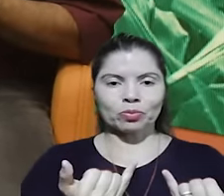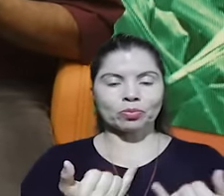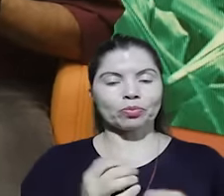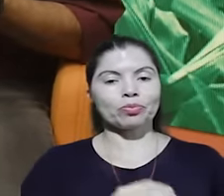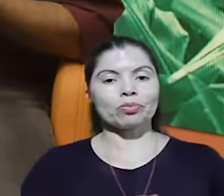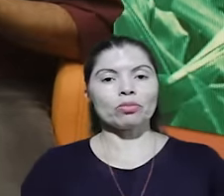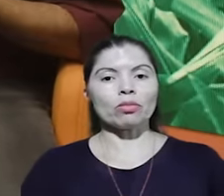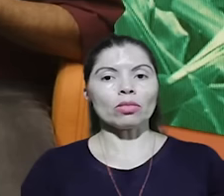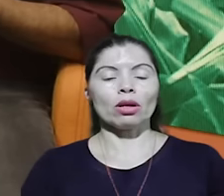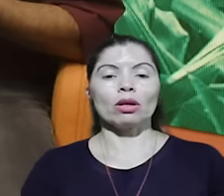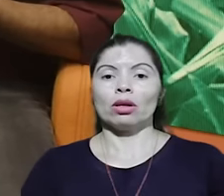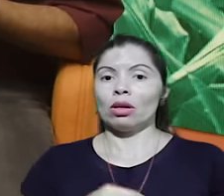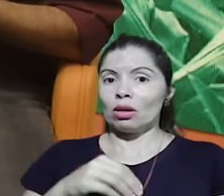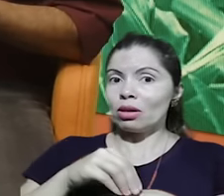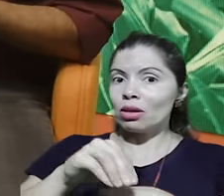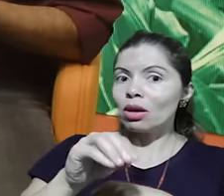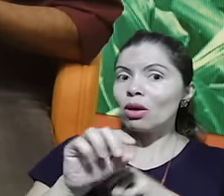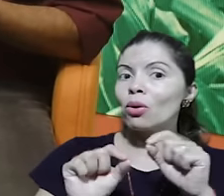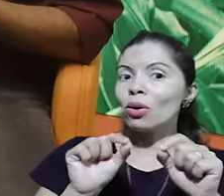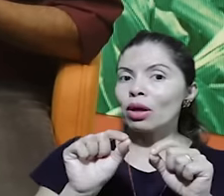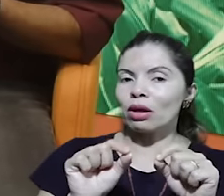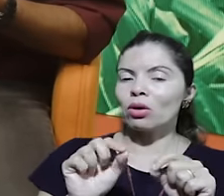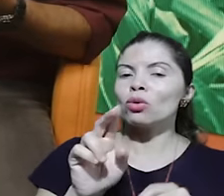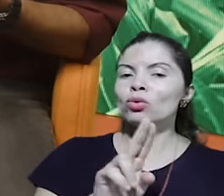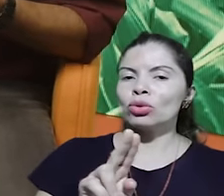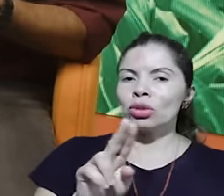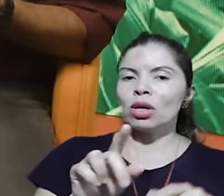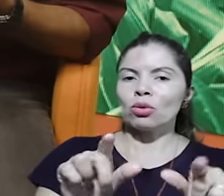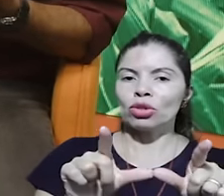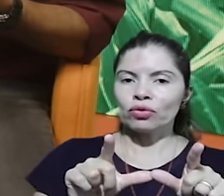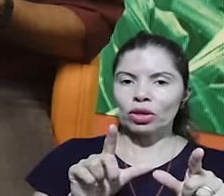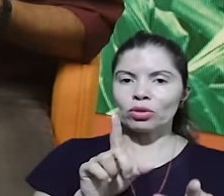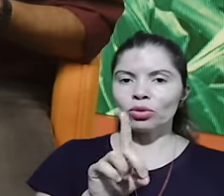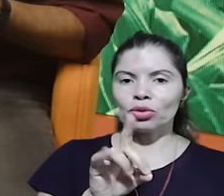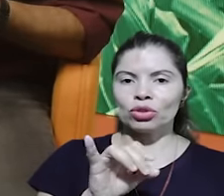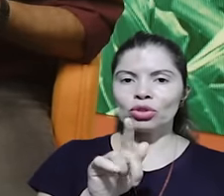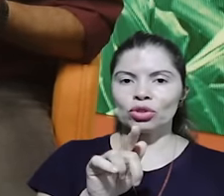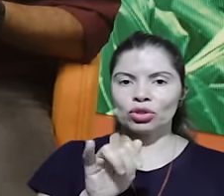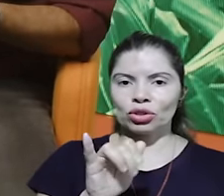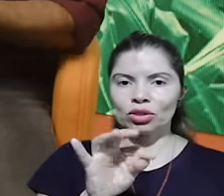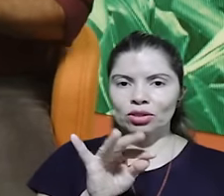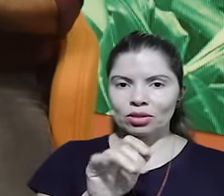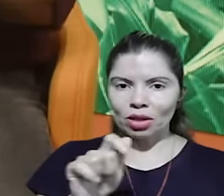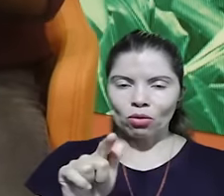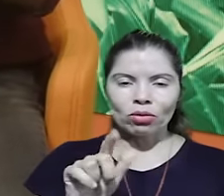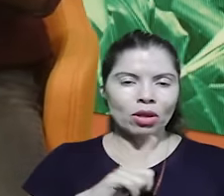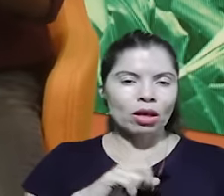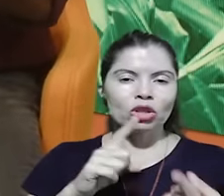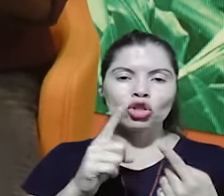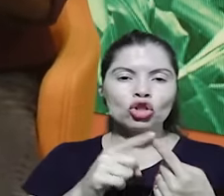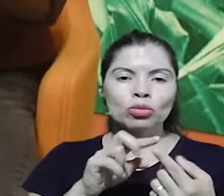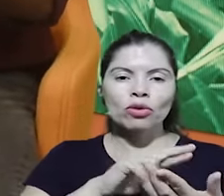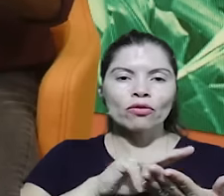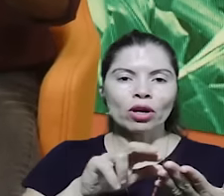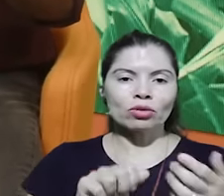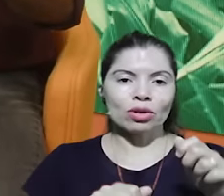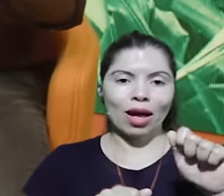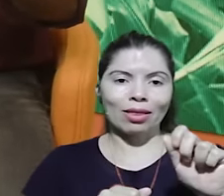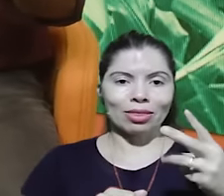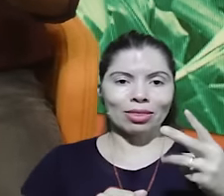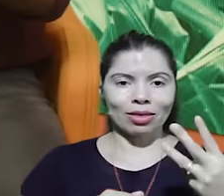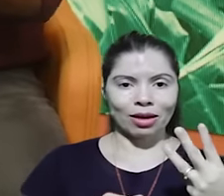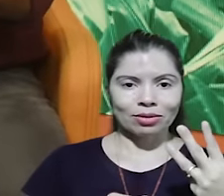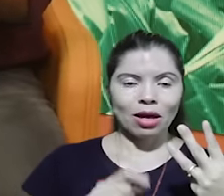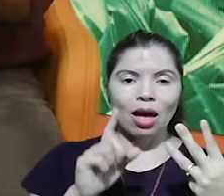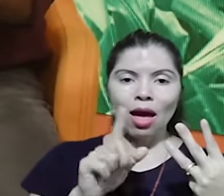né e a recomendação de utilizar o certificado Daí vem os tipos de certificado né a gente tem o A3 que ele é